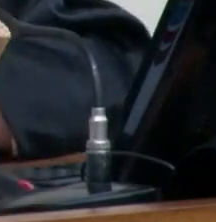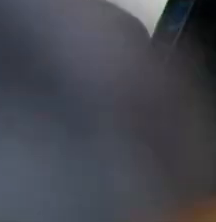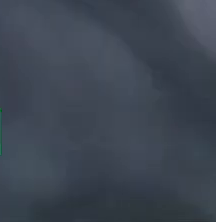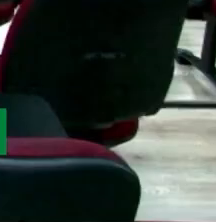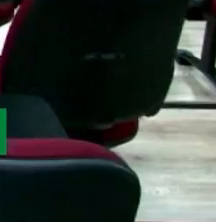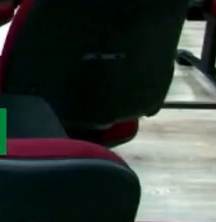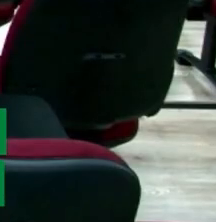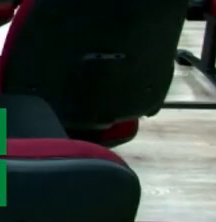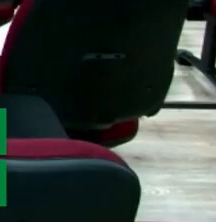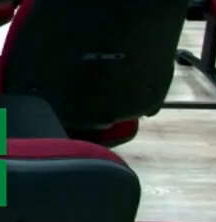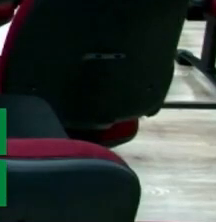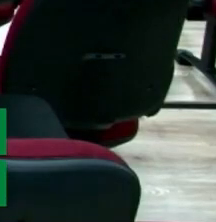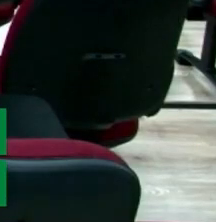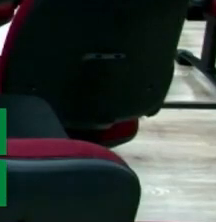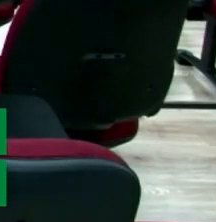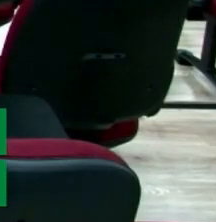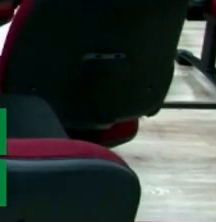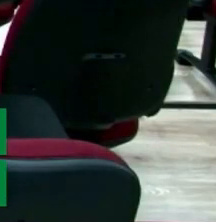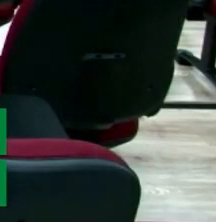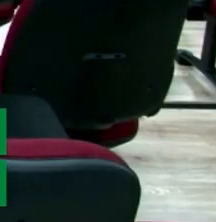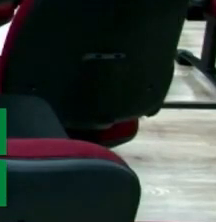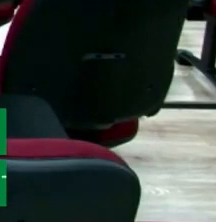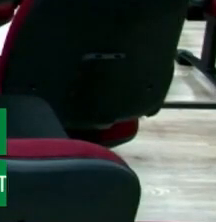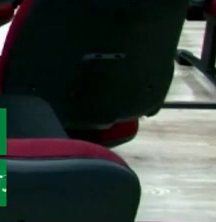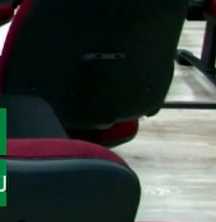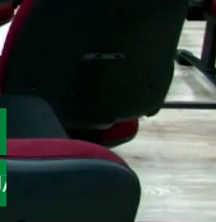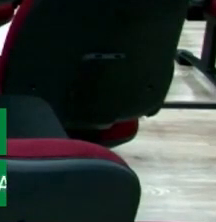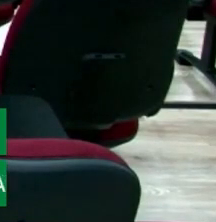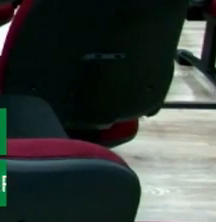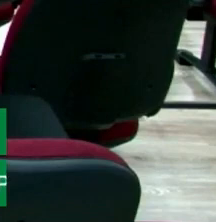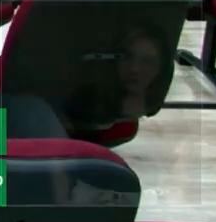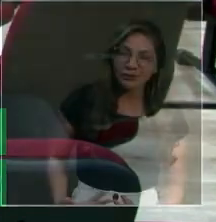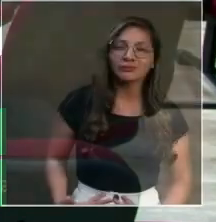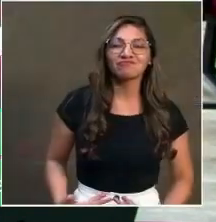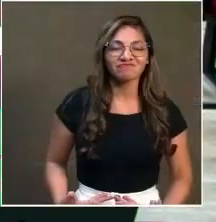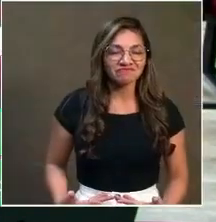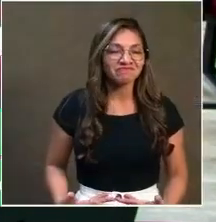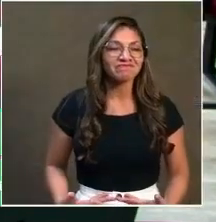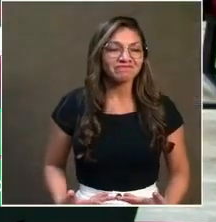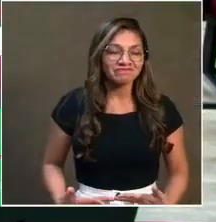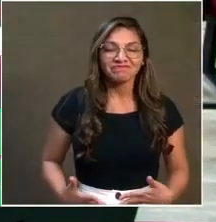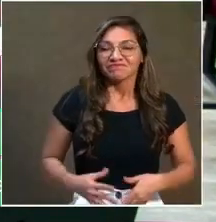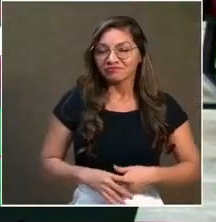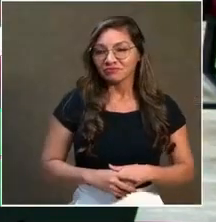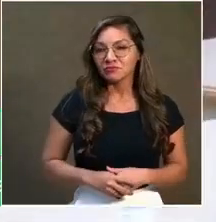óbvio que, nesse momento, o cansaço, né, ele